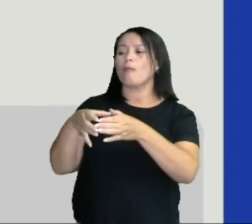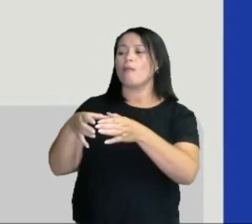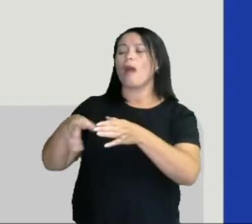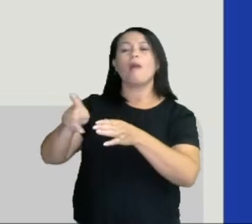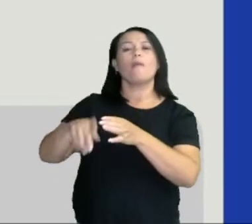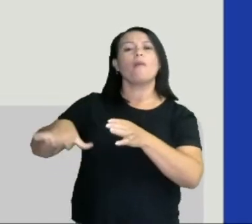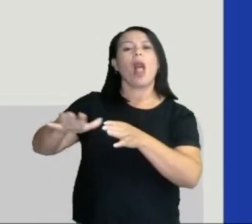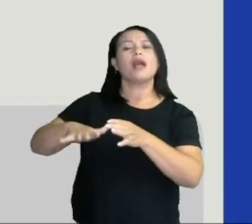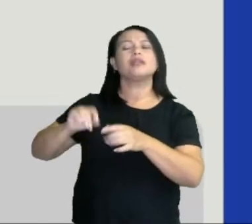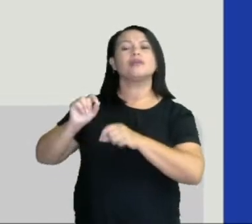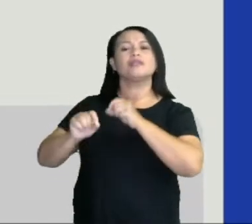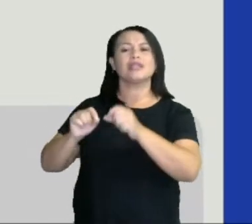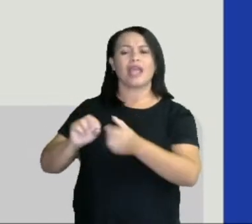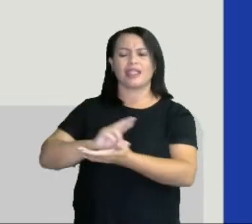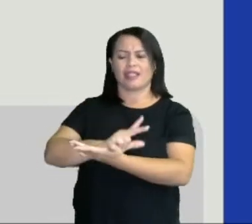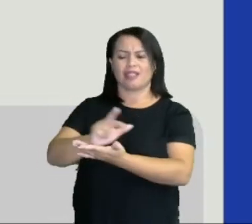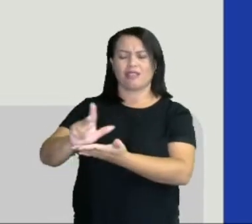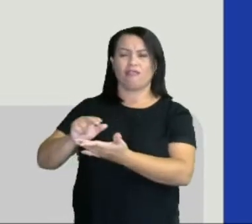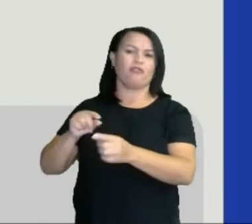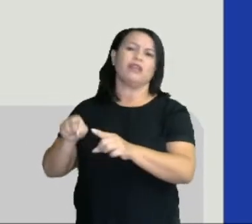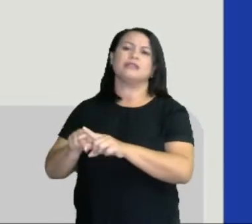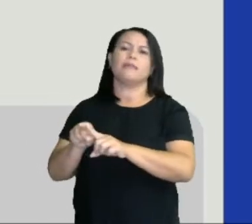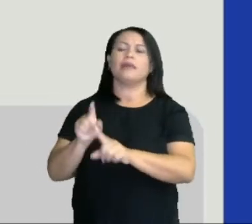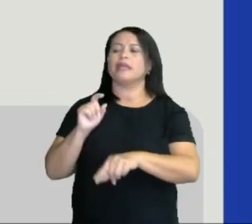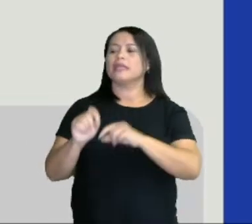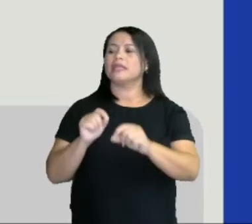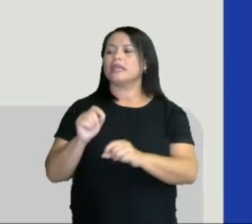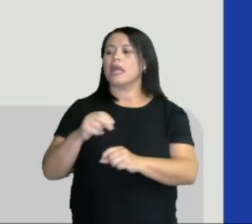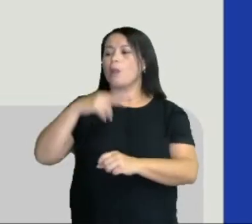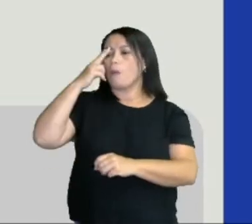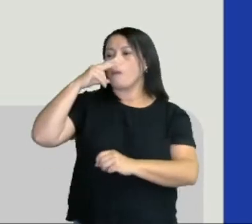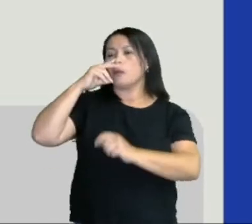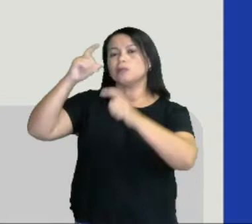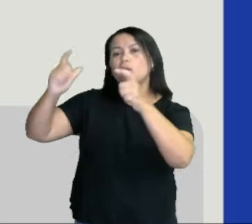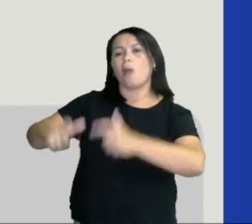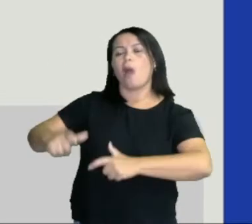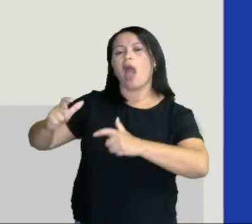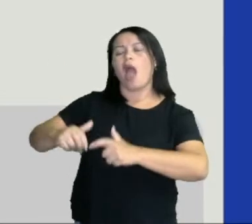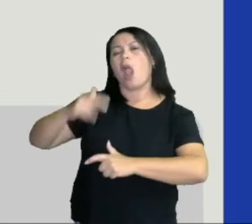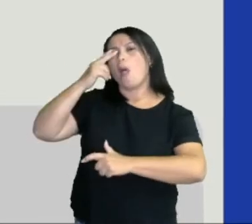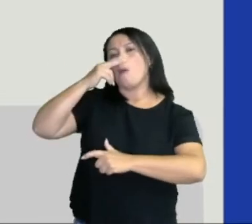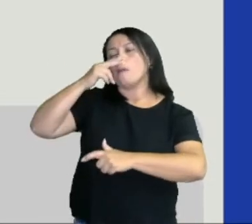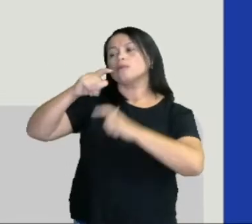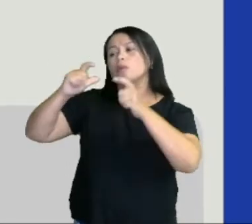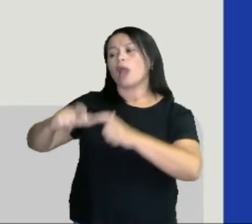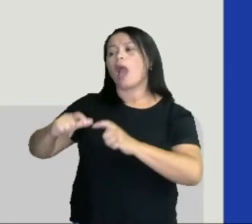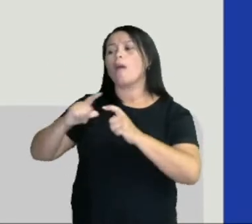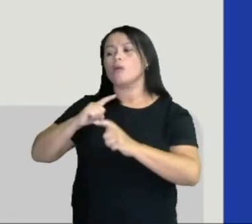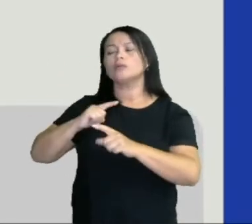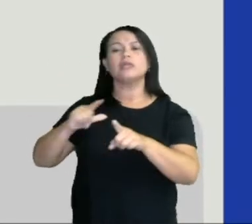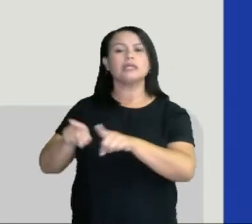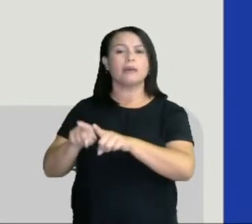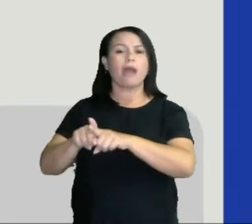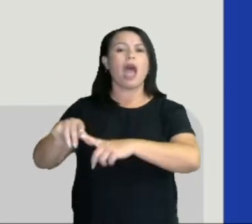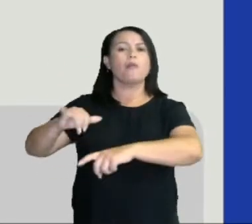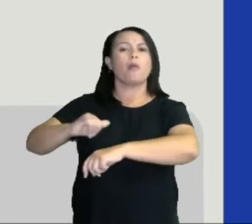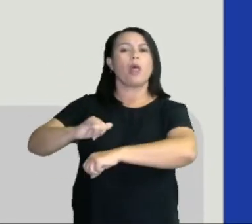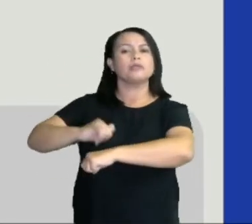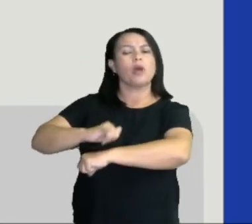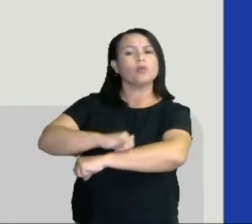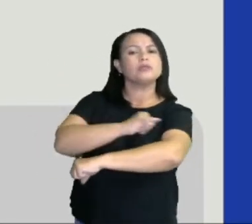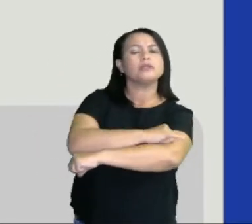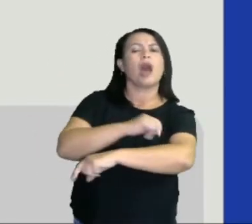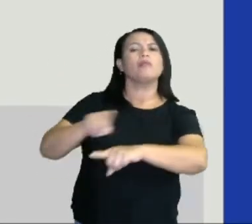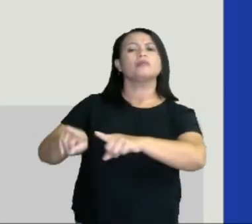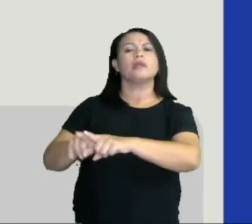tem diversas espécies diferentes naquele mesmo local. Então, no mesmo local eu posso ter populações de sapo,